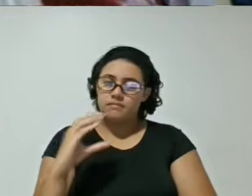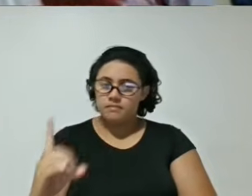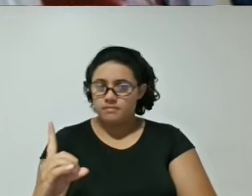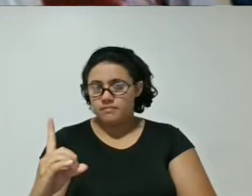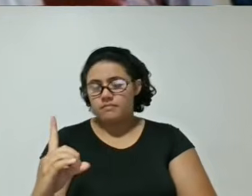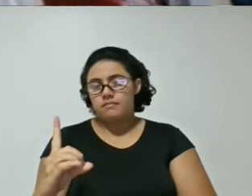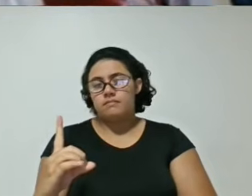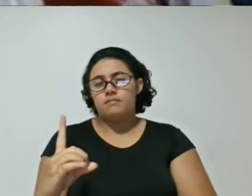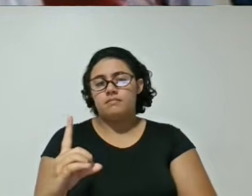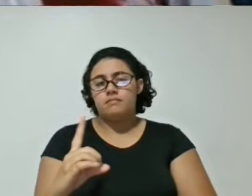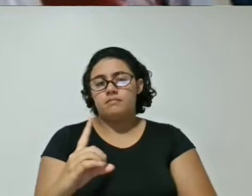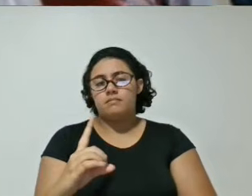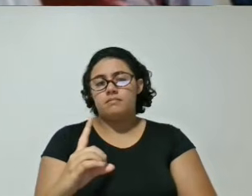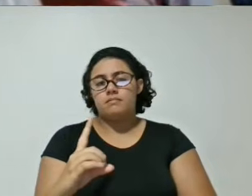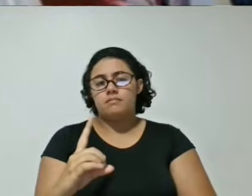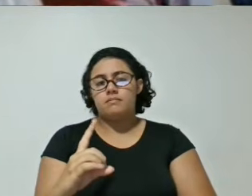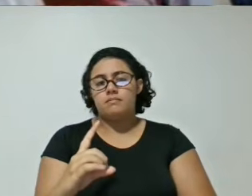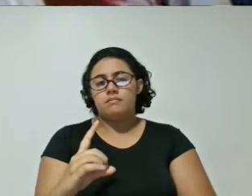que